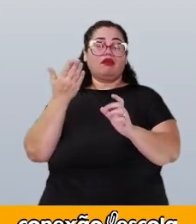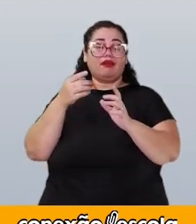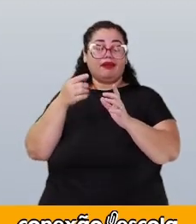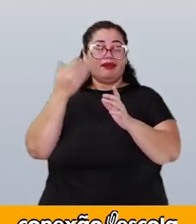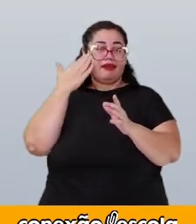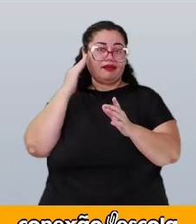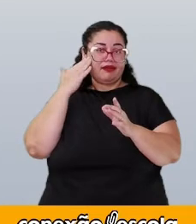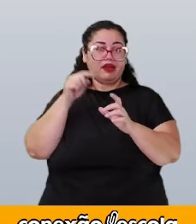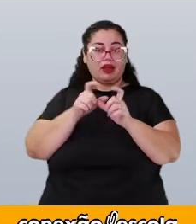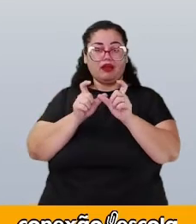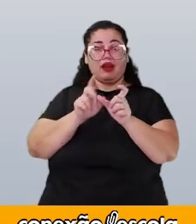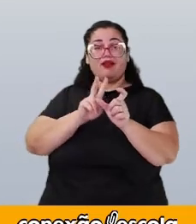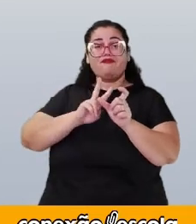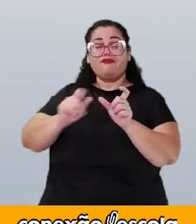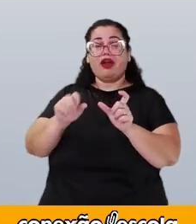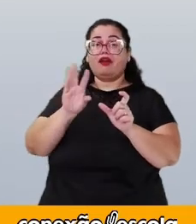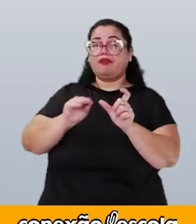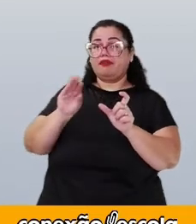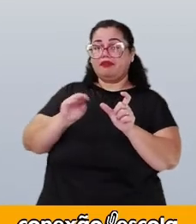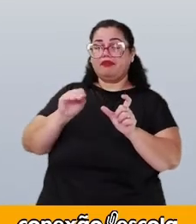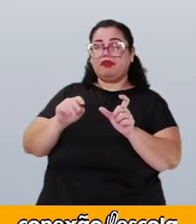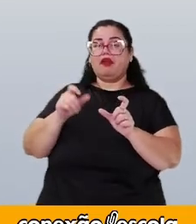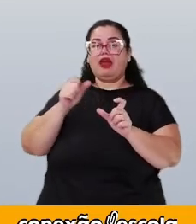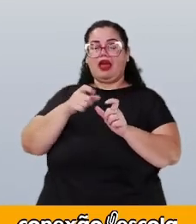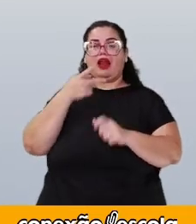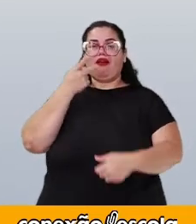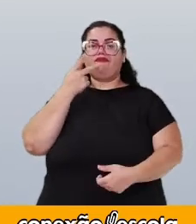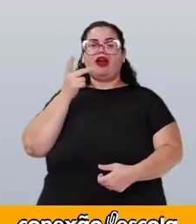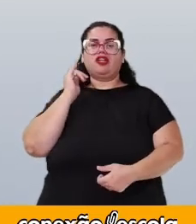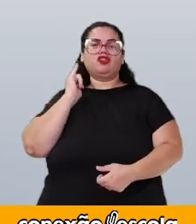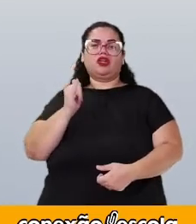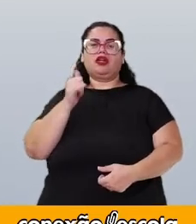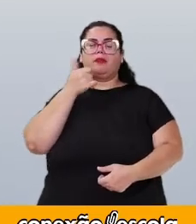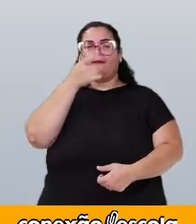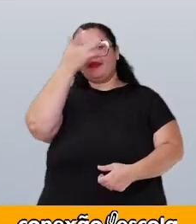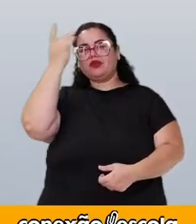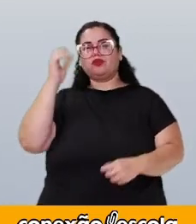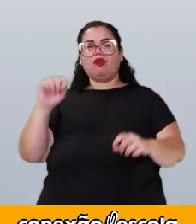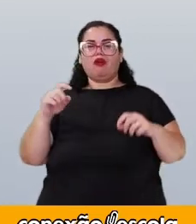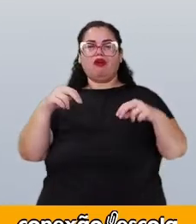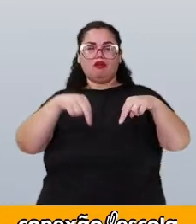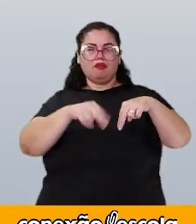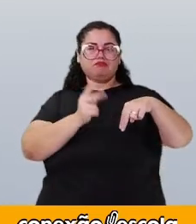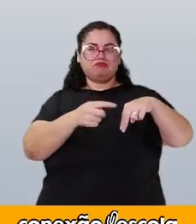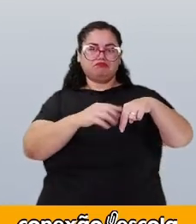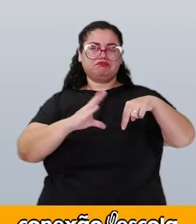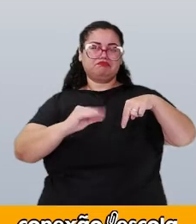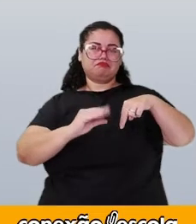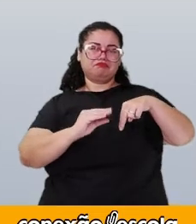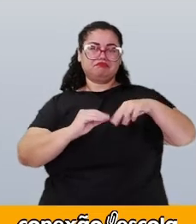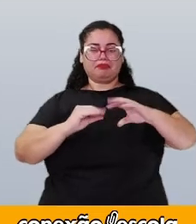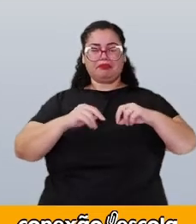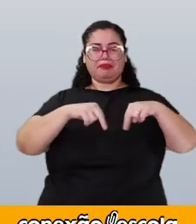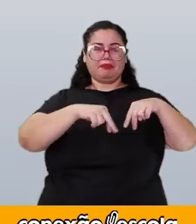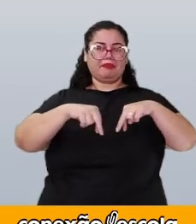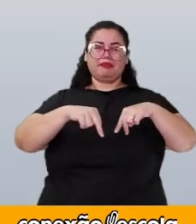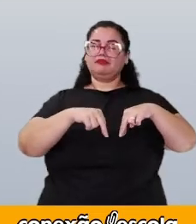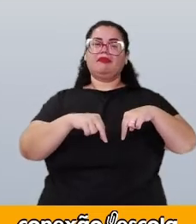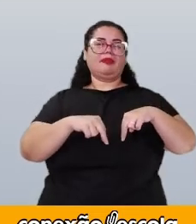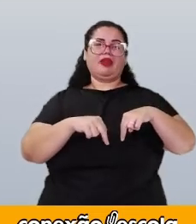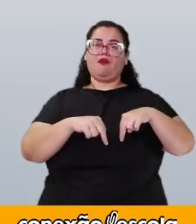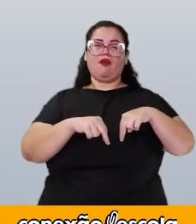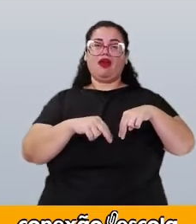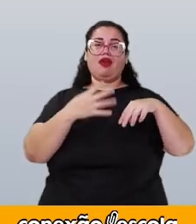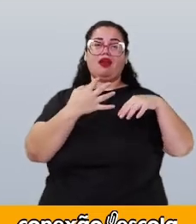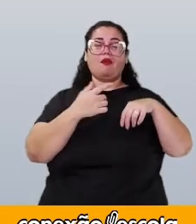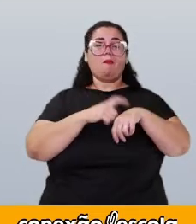nesse momento, quando ela vai falar, ela não está se dirigindo a algum ator, a alguma personagem da peça. Ela